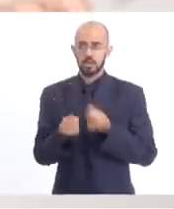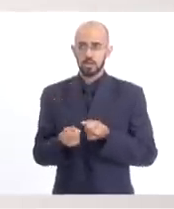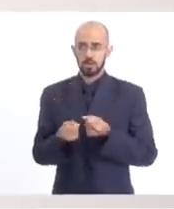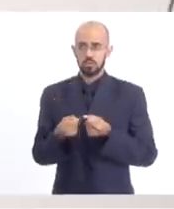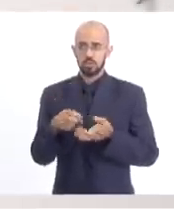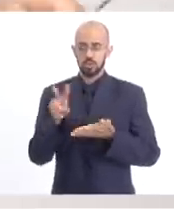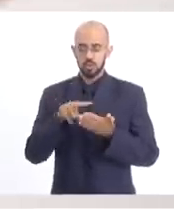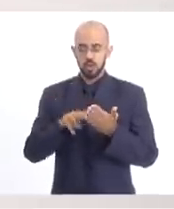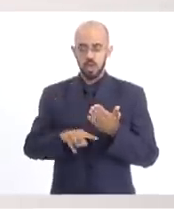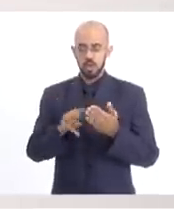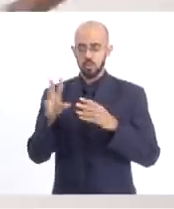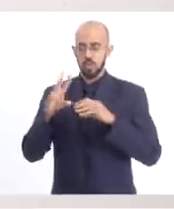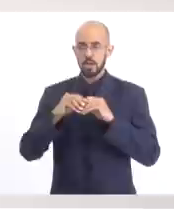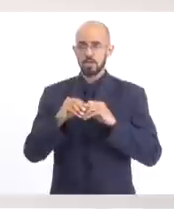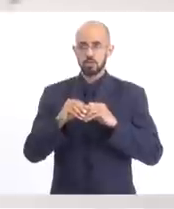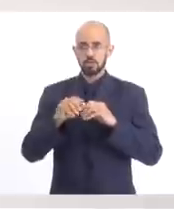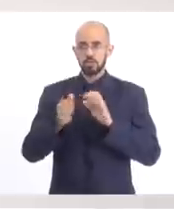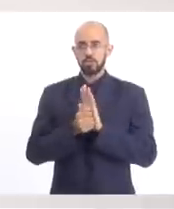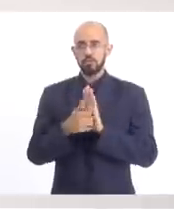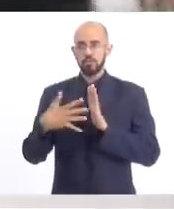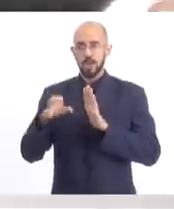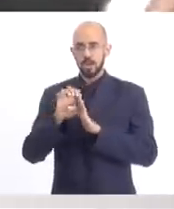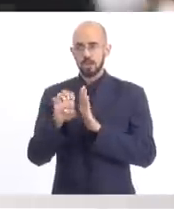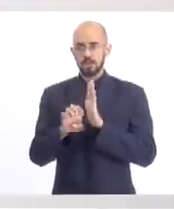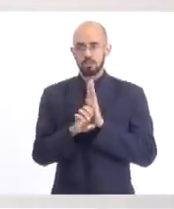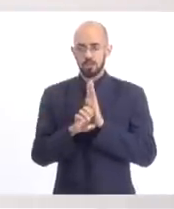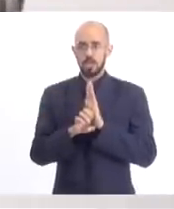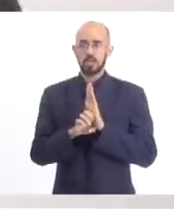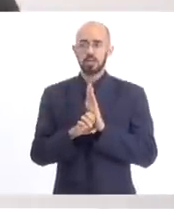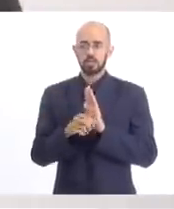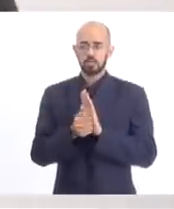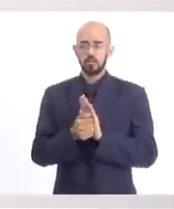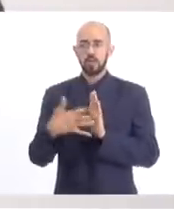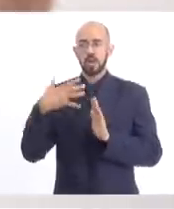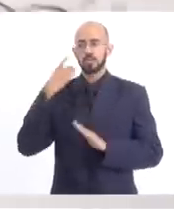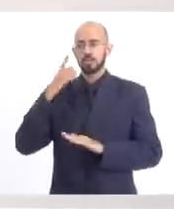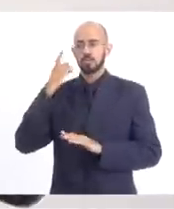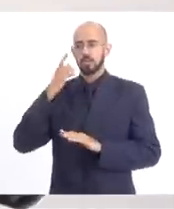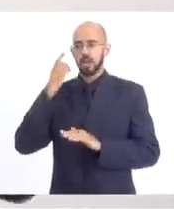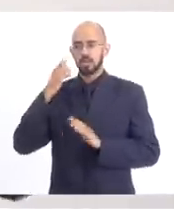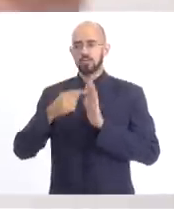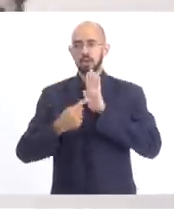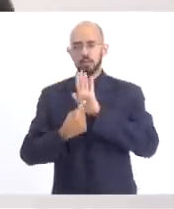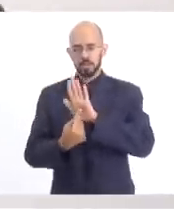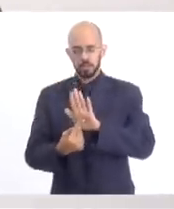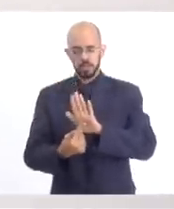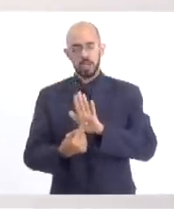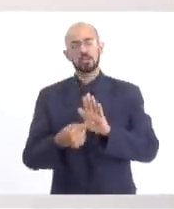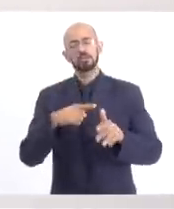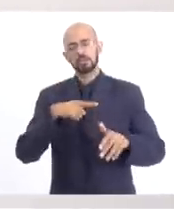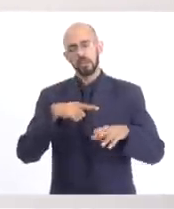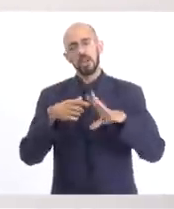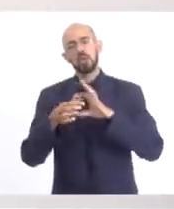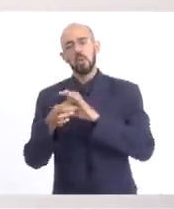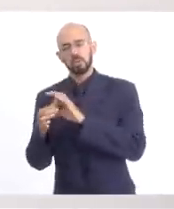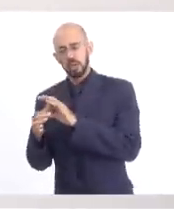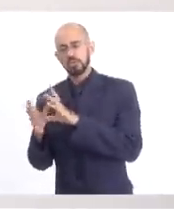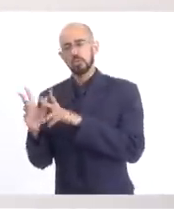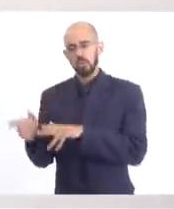aqui o resumo de várias emendas de vários parlamentares que foram apresentadas e tem o mesmo sentido, e a gente acolheu no